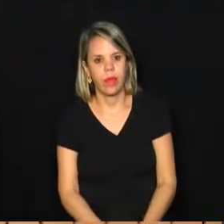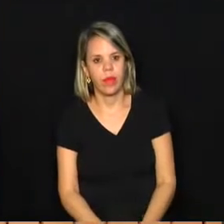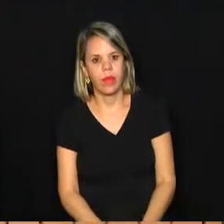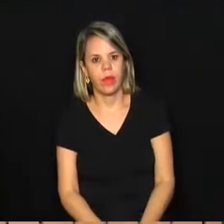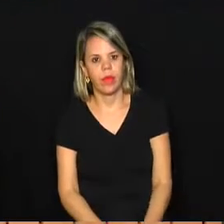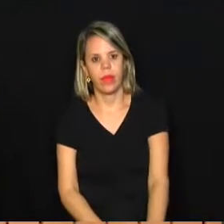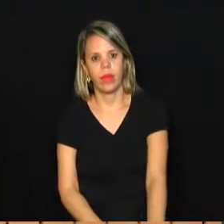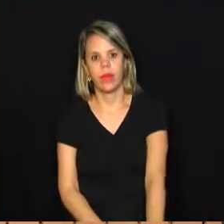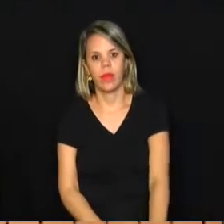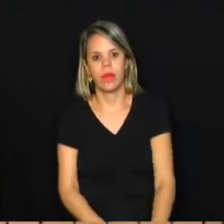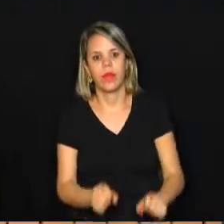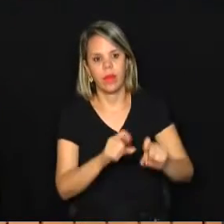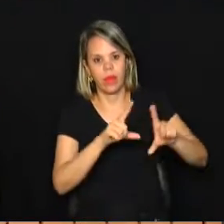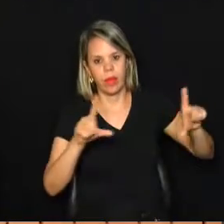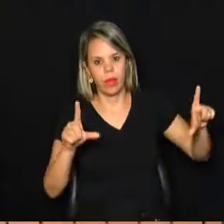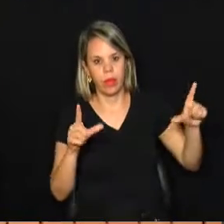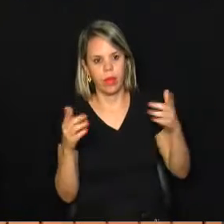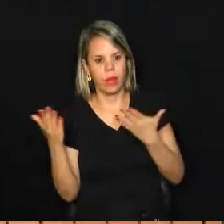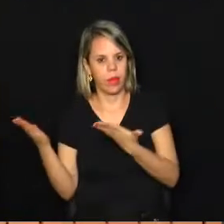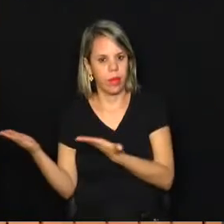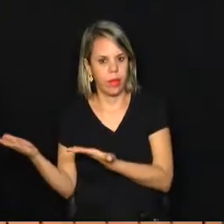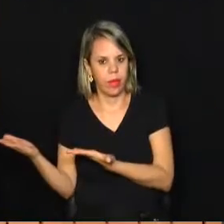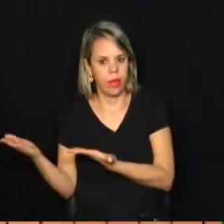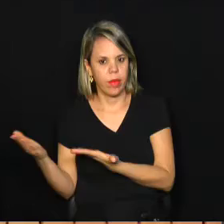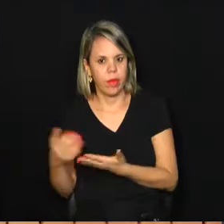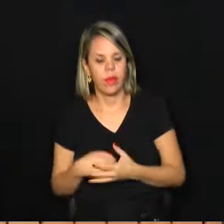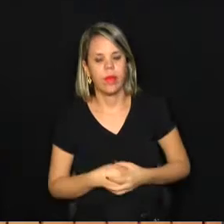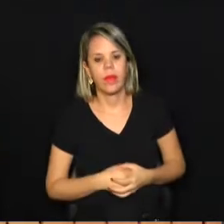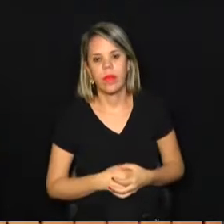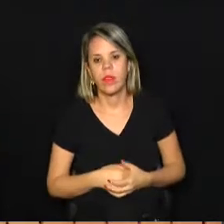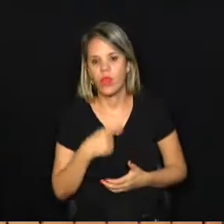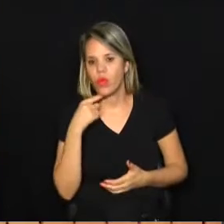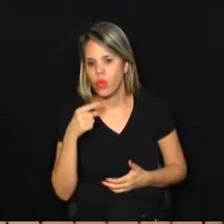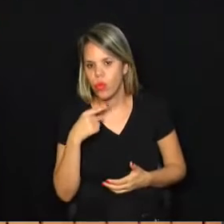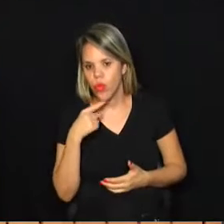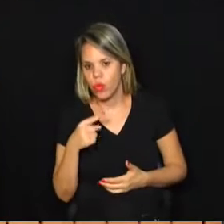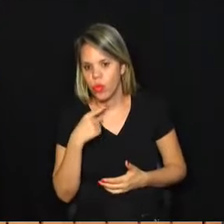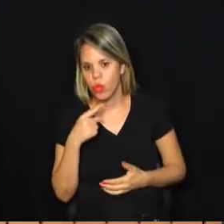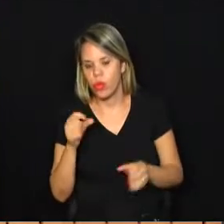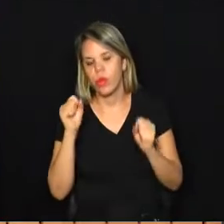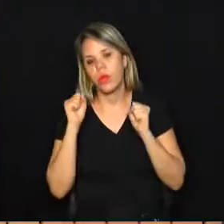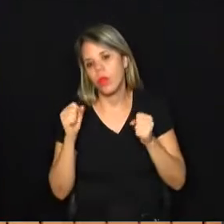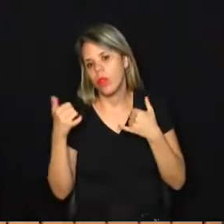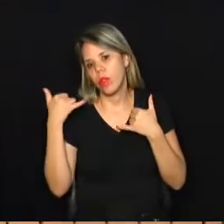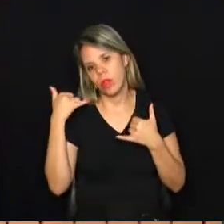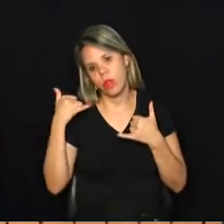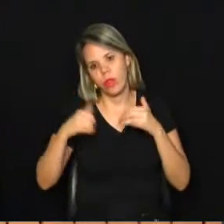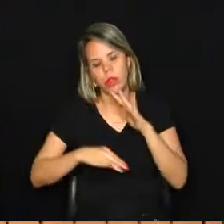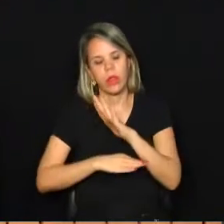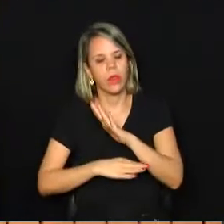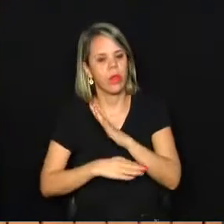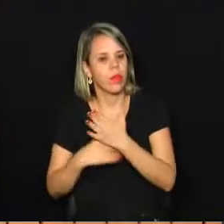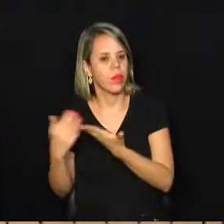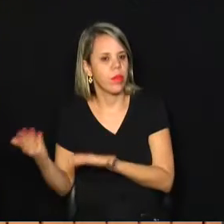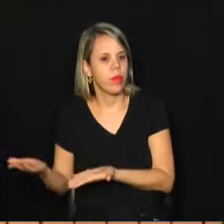978293776. Vai aparecer o link para você aí todo o tempo. Se você tiver qualquer dúvida, também pode ligar na Câmara,